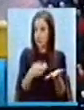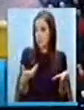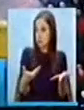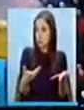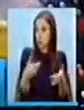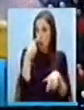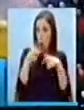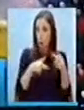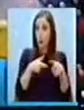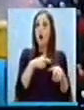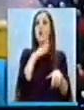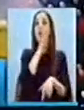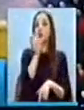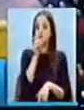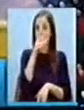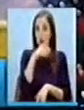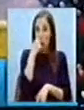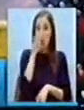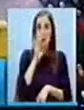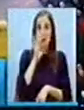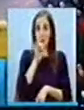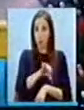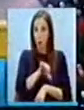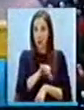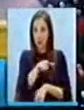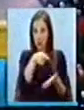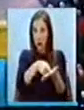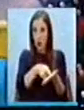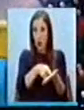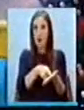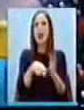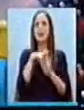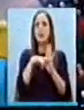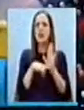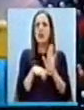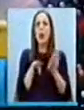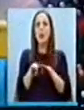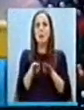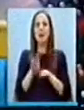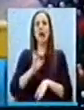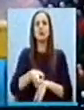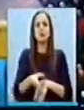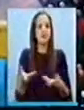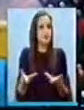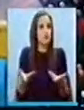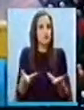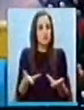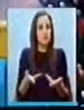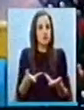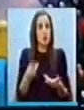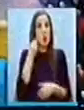os países mais poluidores. E em que é que essas medidas vão consistir e como é que elas, diremos, vão